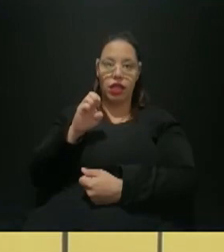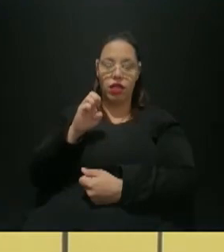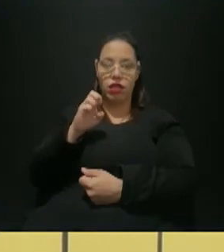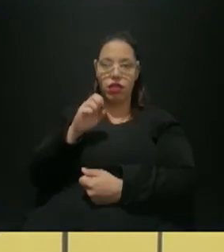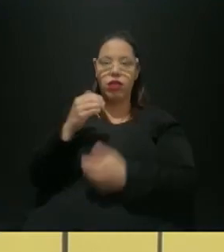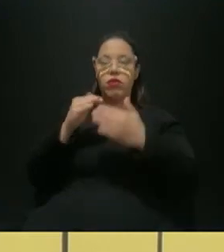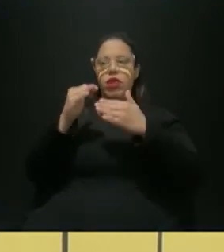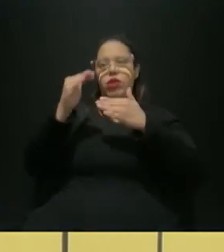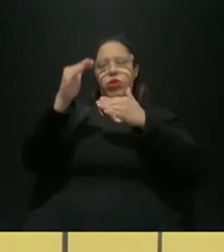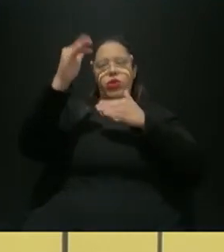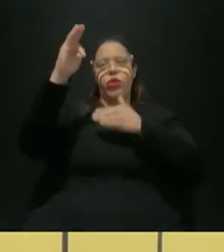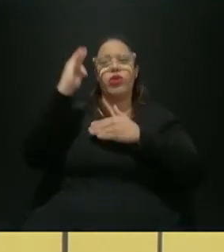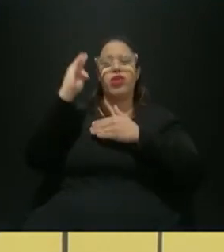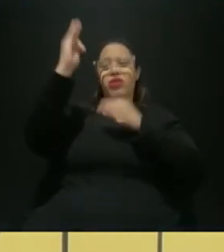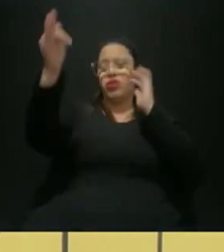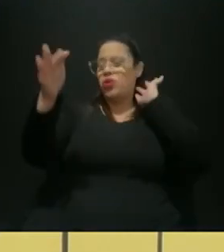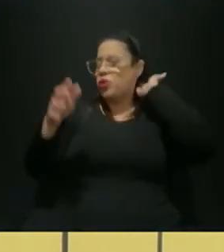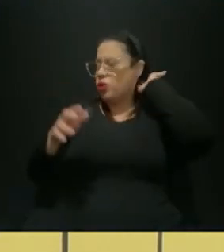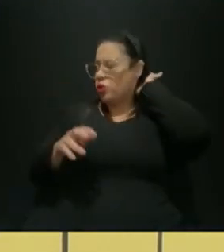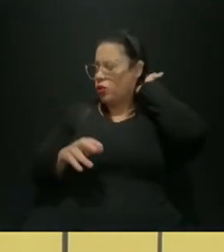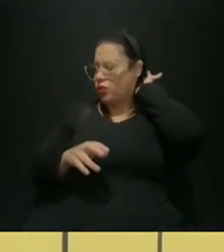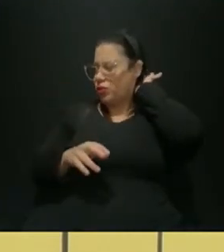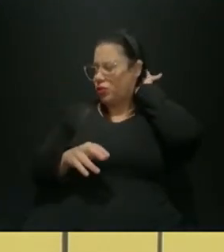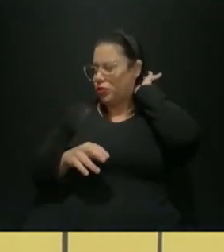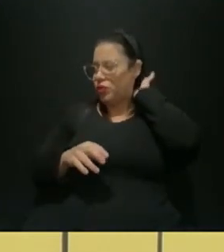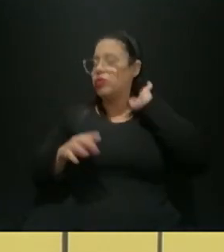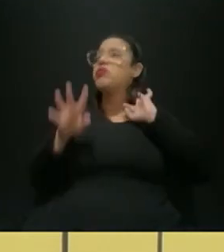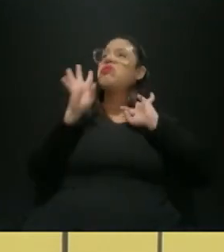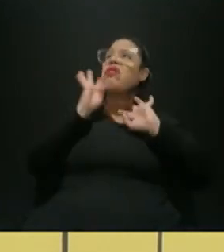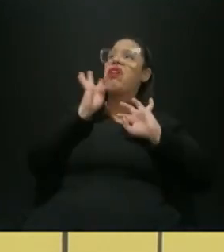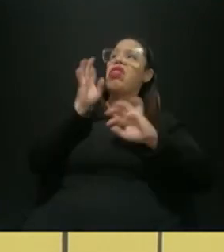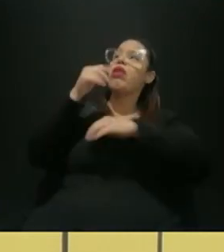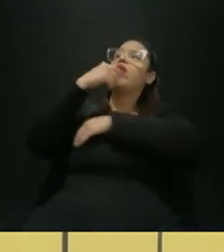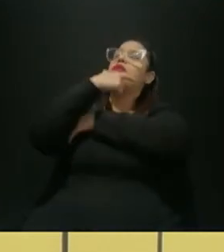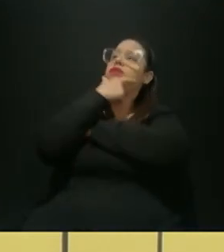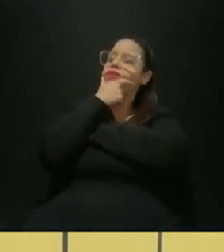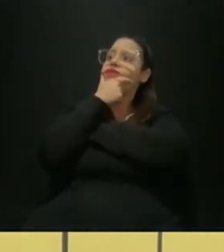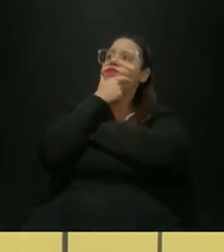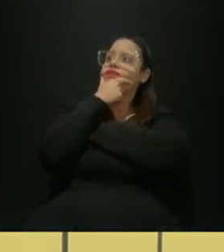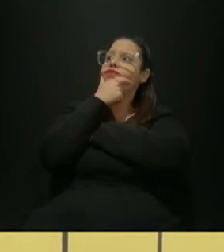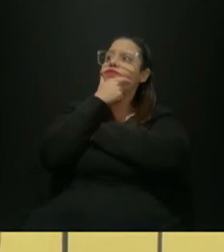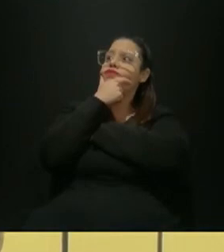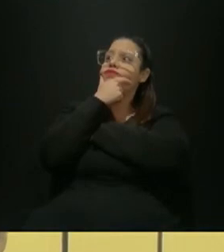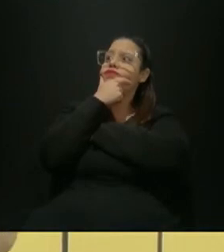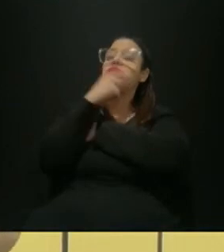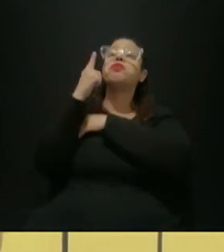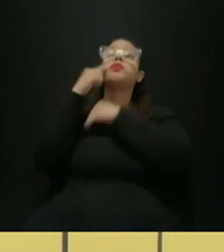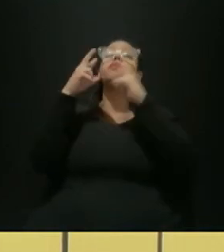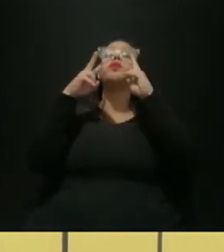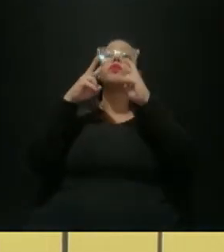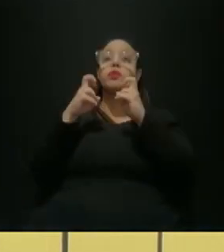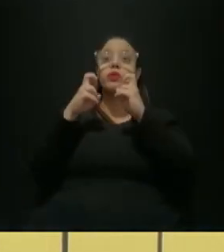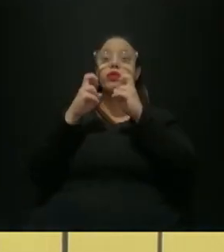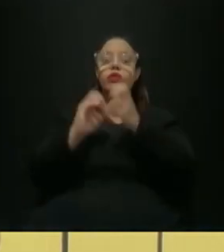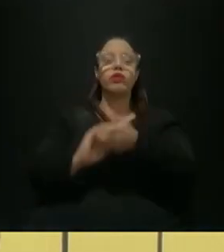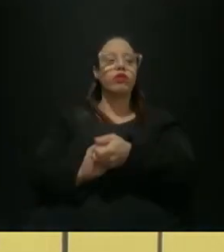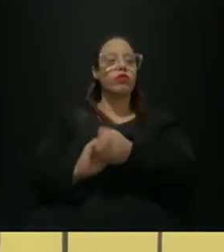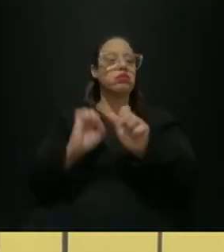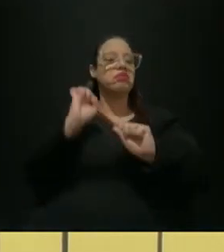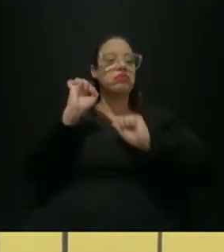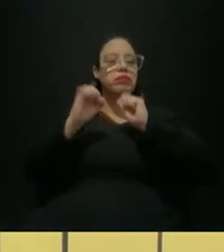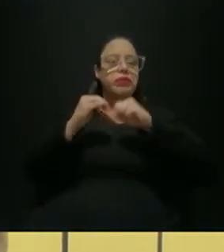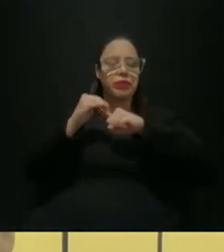Sim. E aí é uma coisa muito interessante, porque a gente percebe que cada vez mais a gente tem